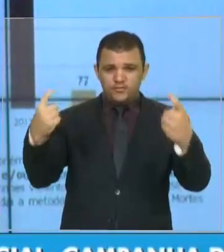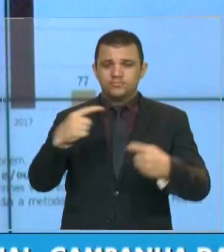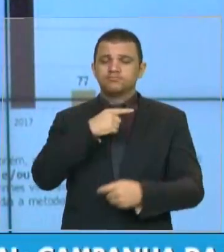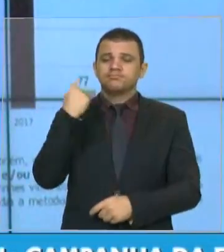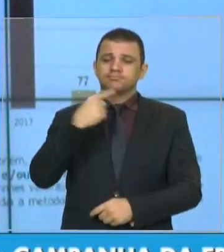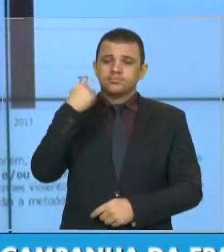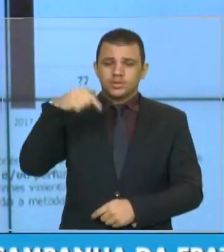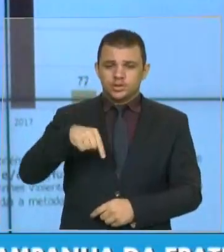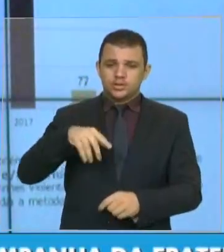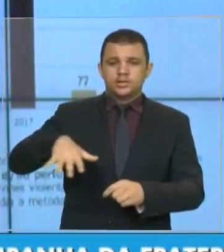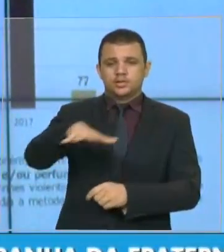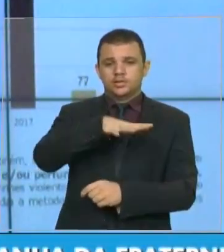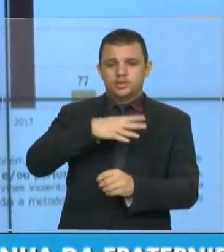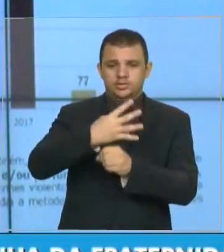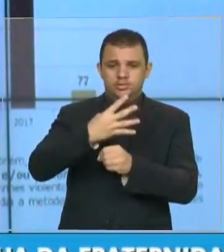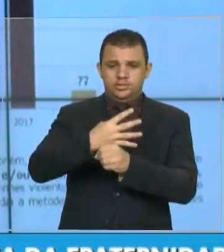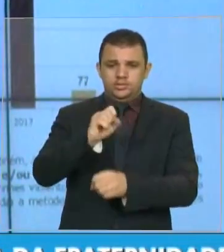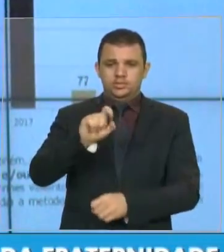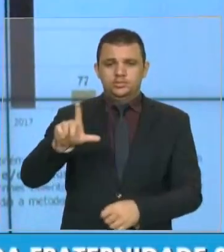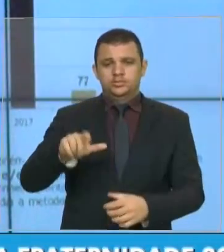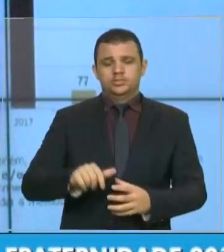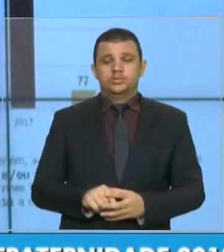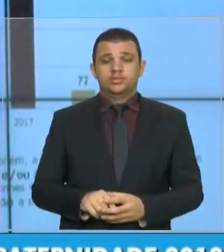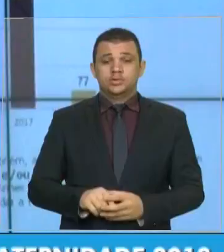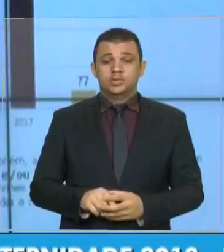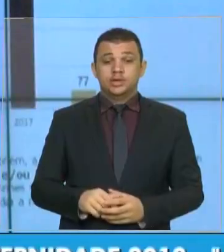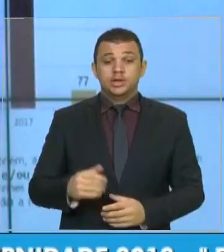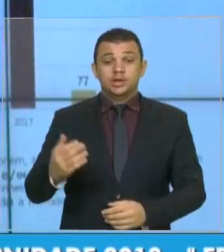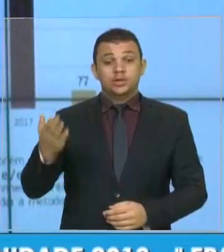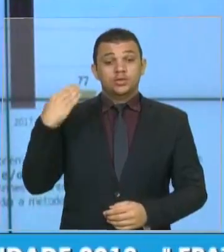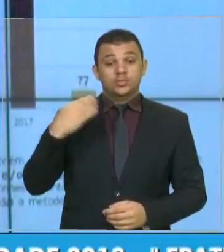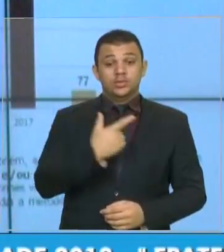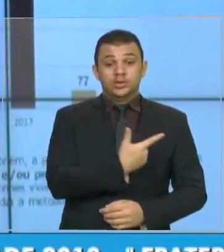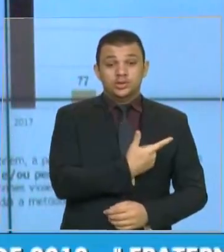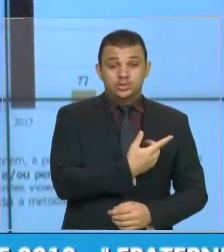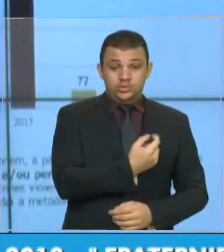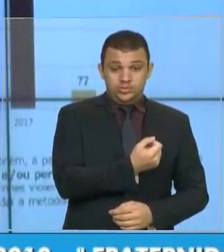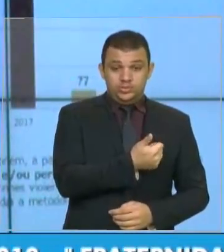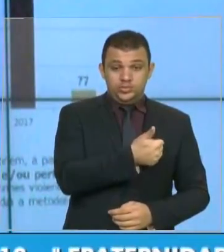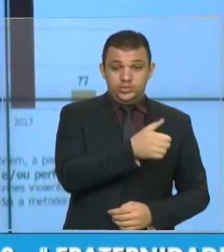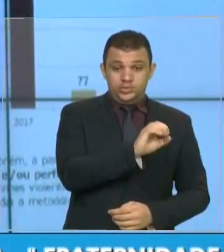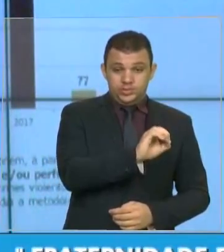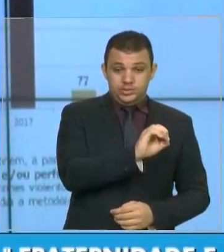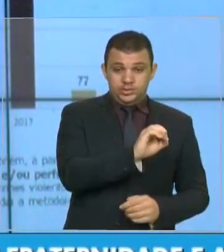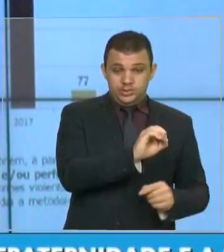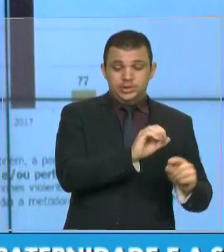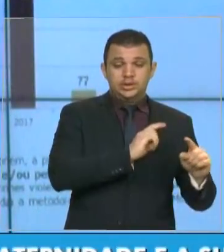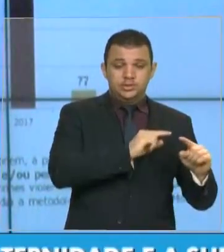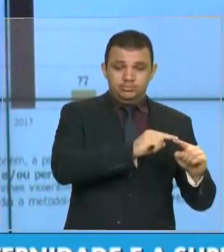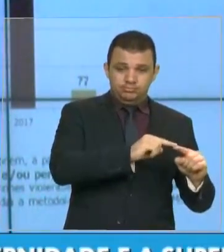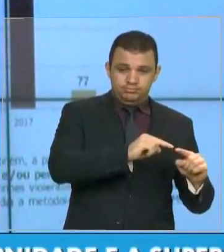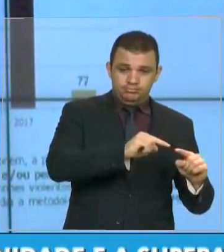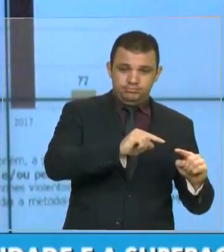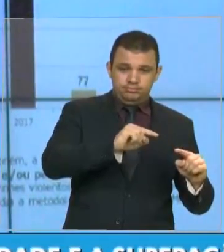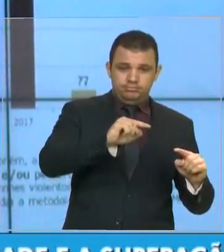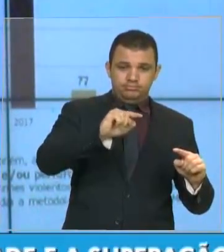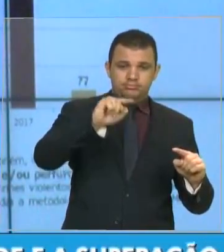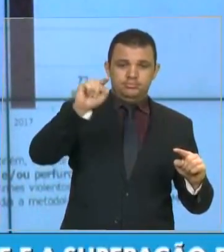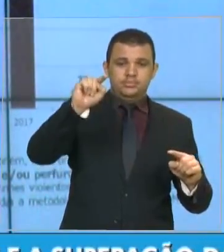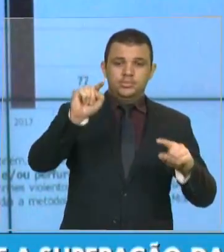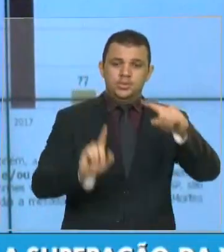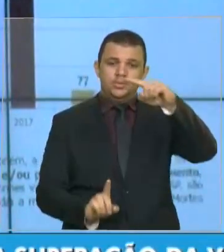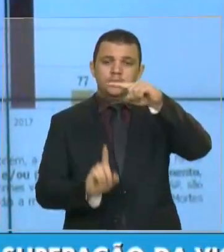vê, a partir de 2010, uma curva sempre ascendente, com pico em 2014.